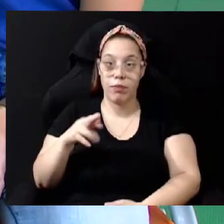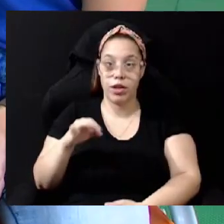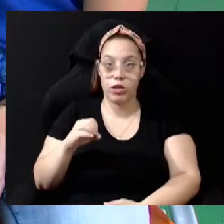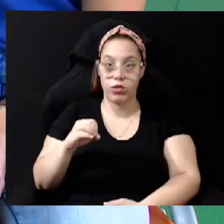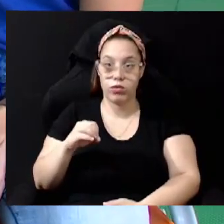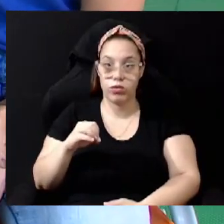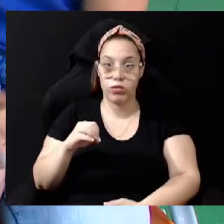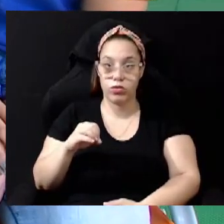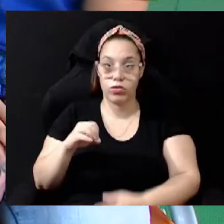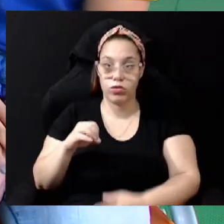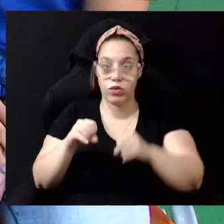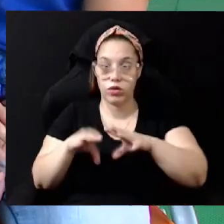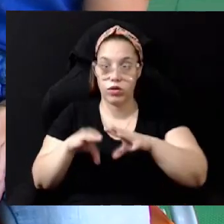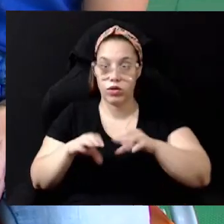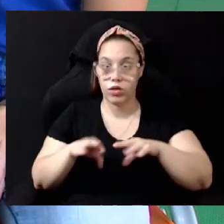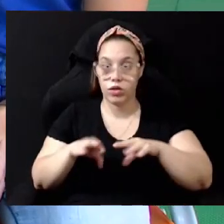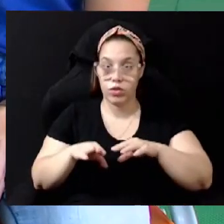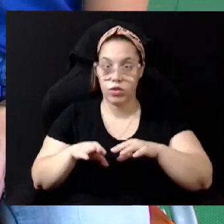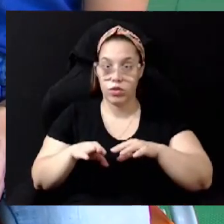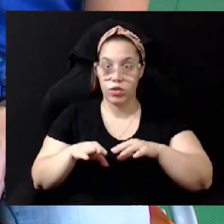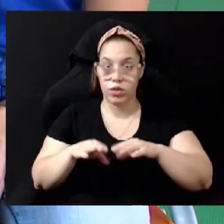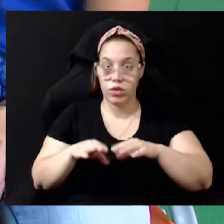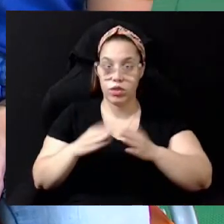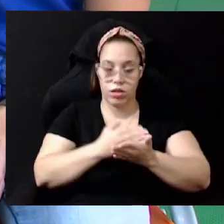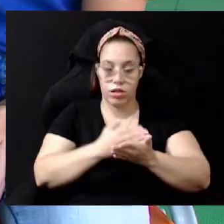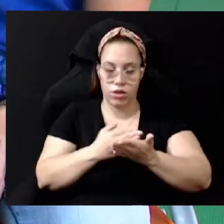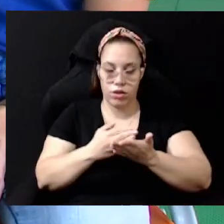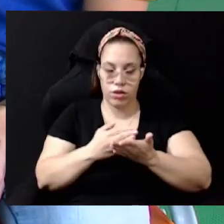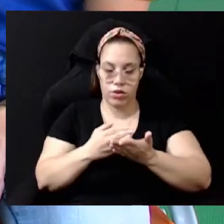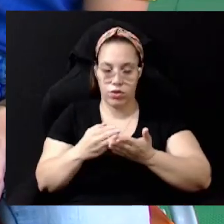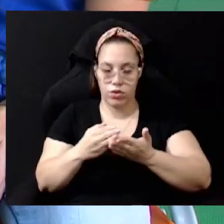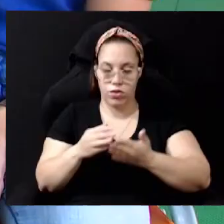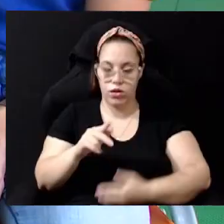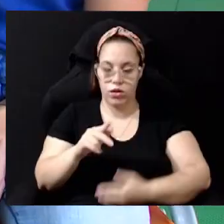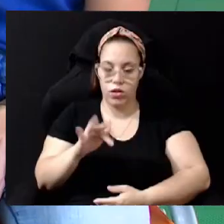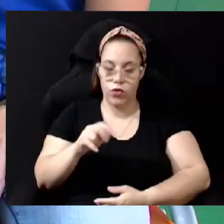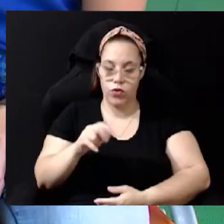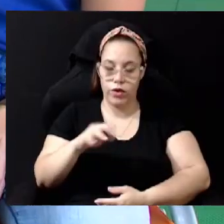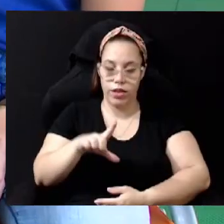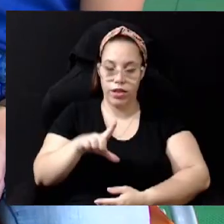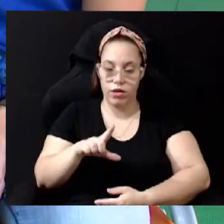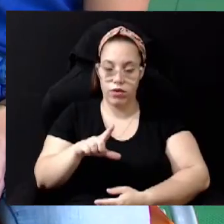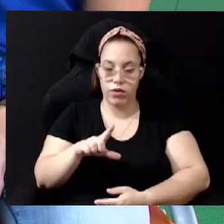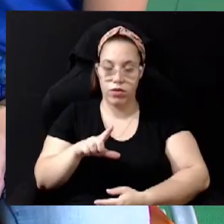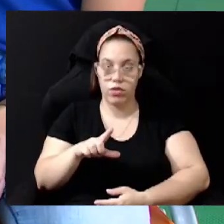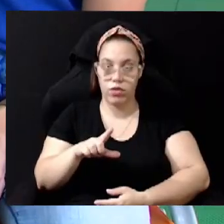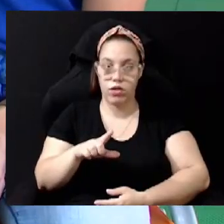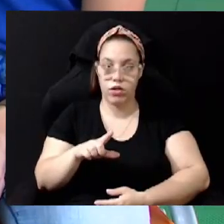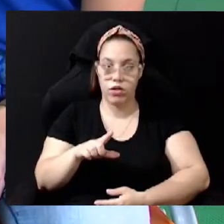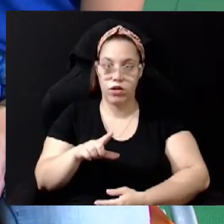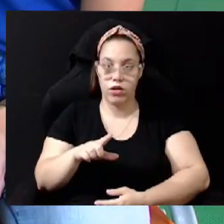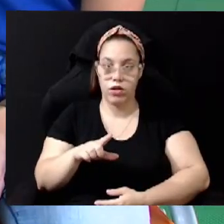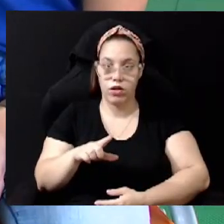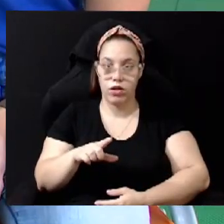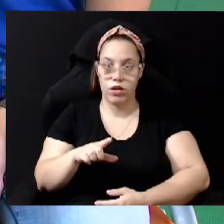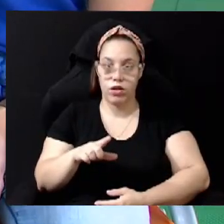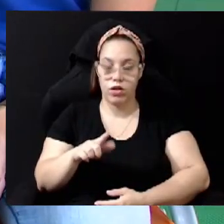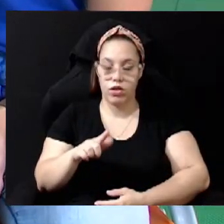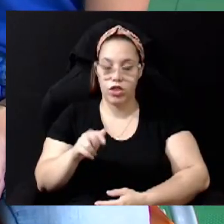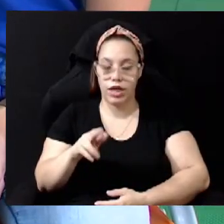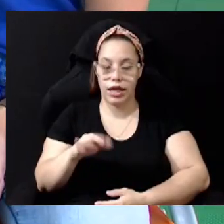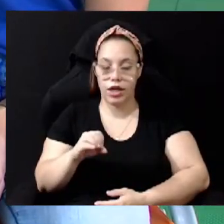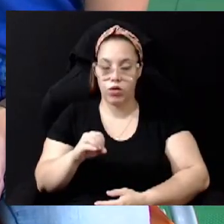era o primário, agora é educação anos iniciais, fundamental anos iniciais. E o colegial é ensino médio, né? Ainda